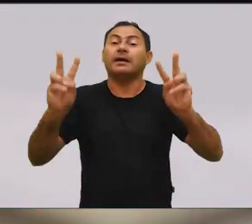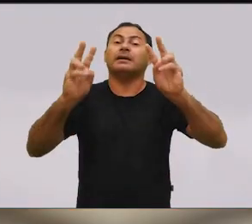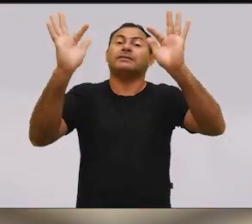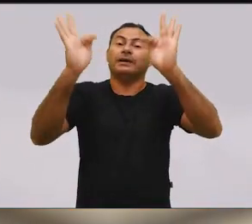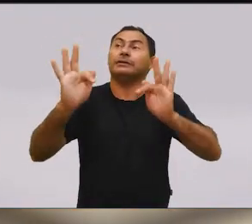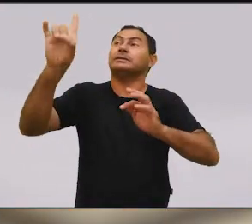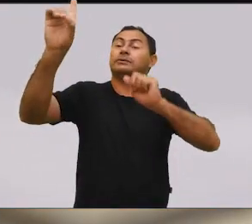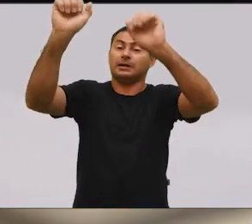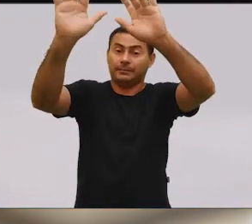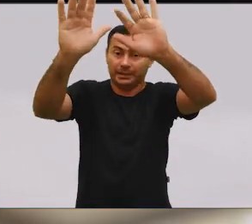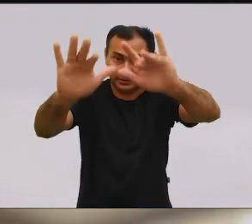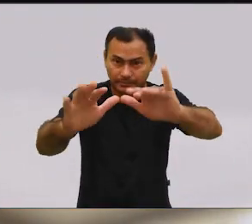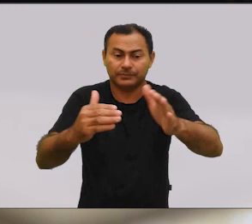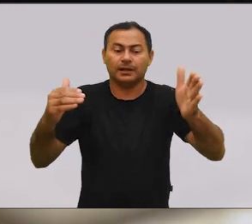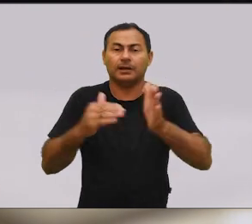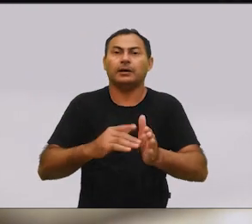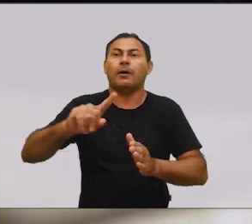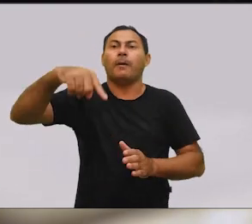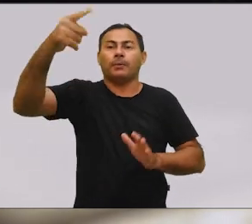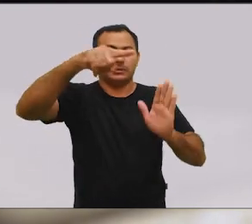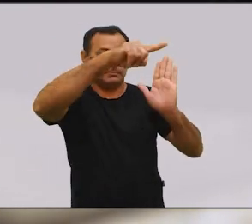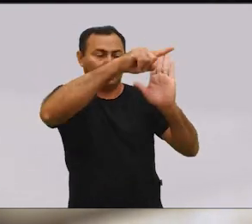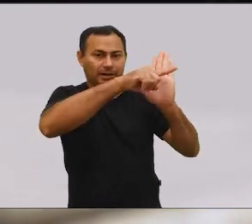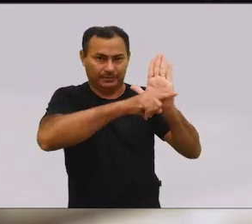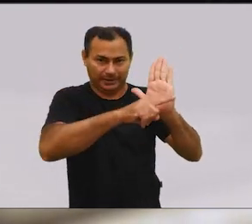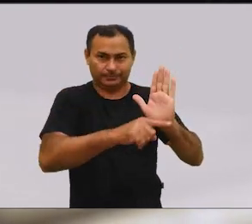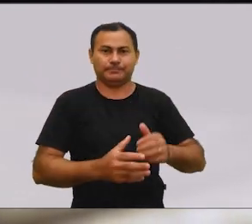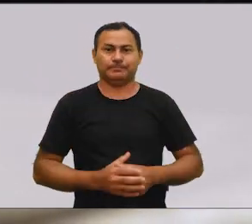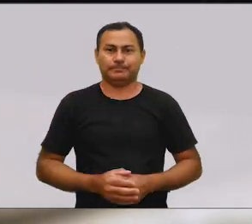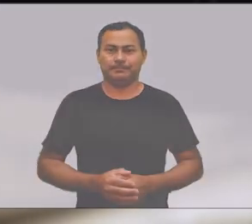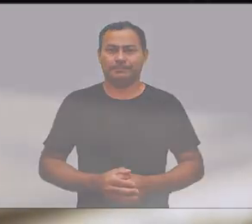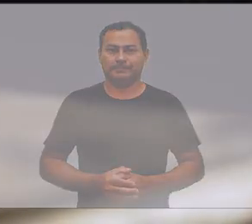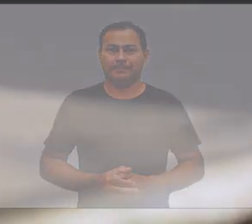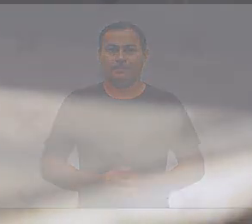um bem-aventurado. Deus lhe abençoe e até o próximo programa.